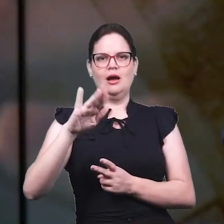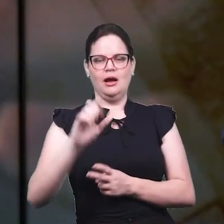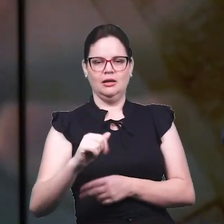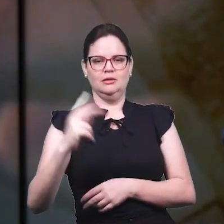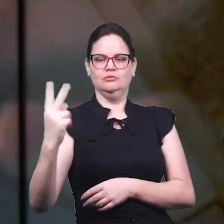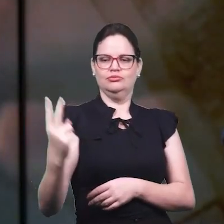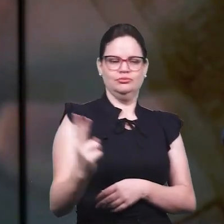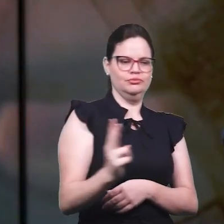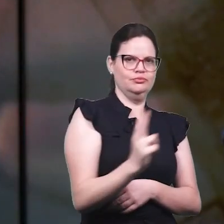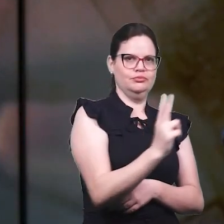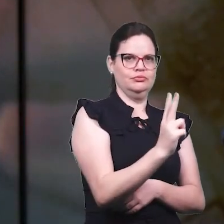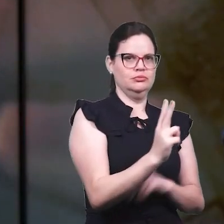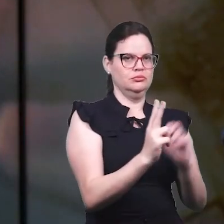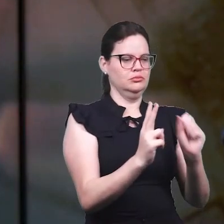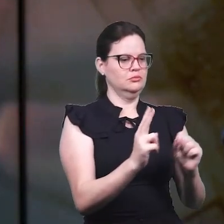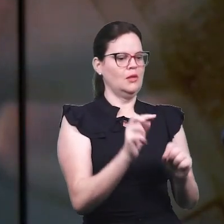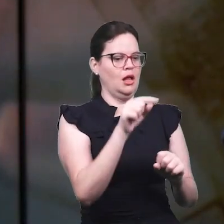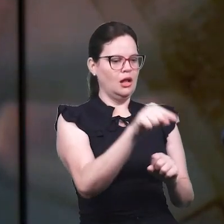deixa Priscila e Áquila